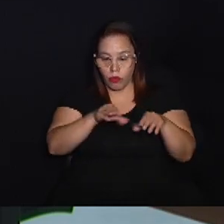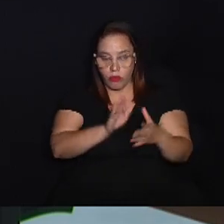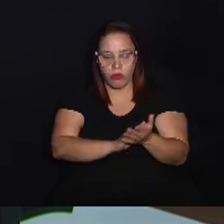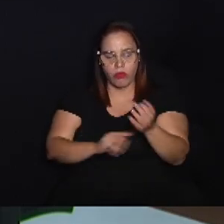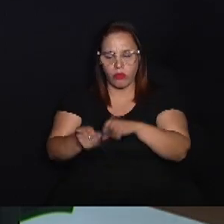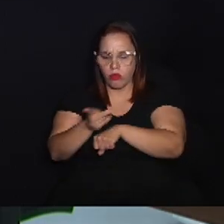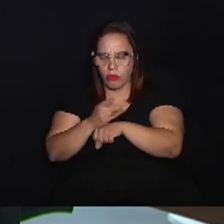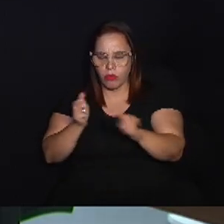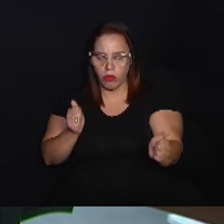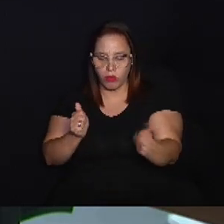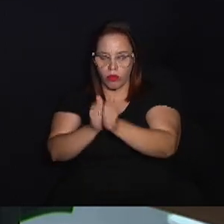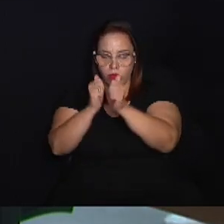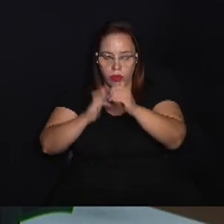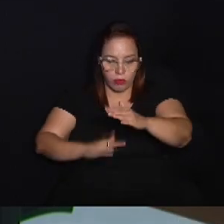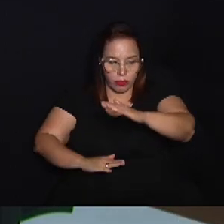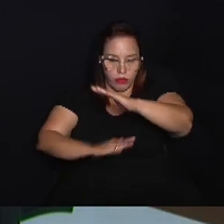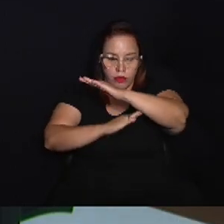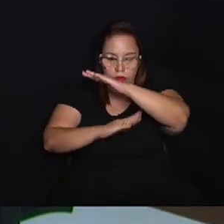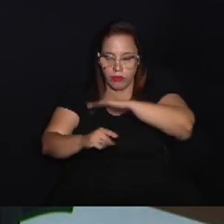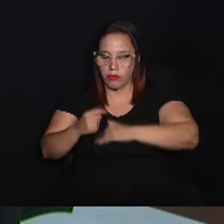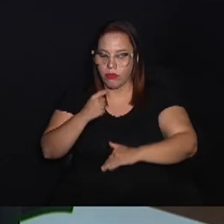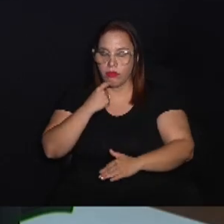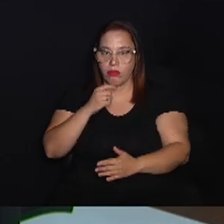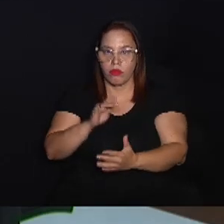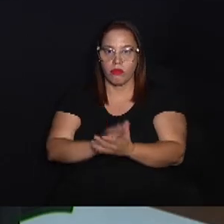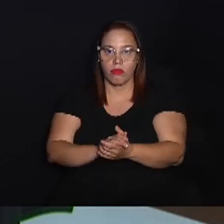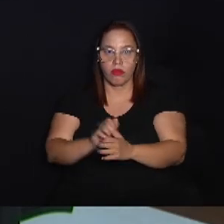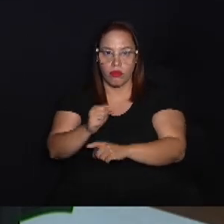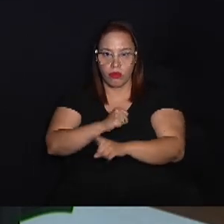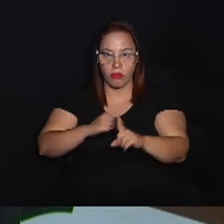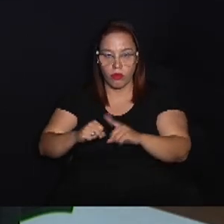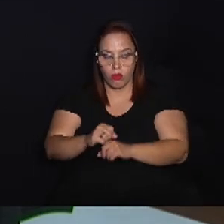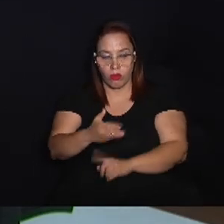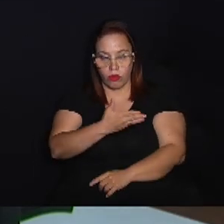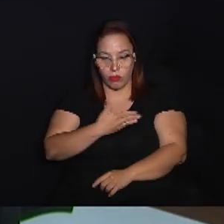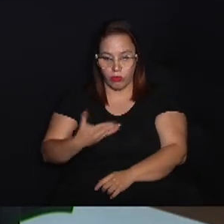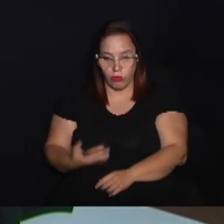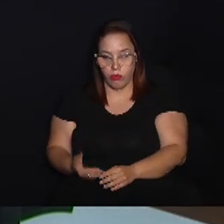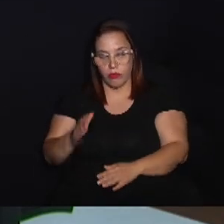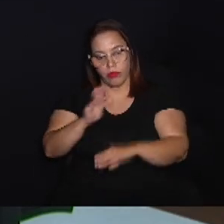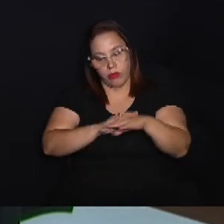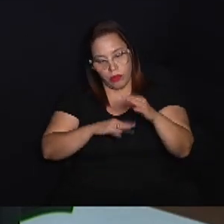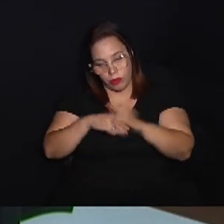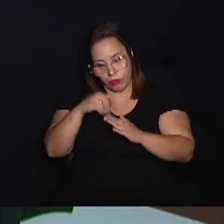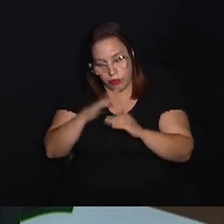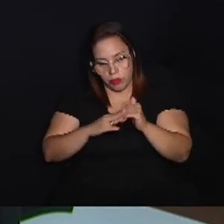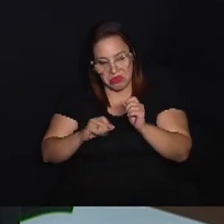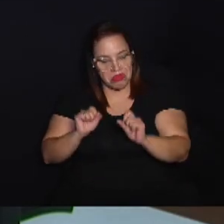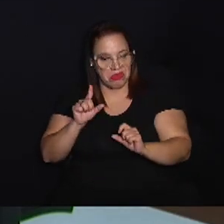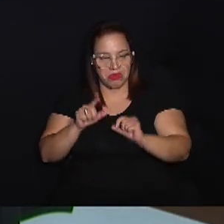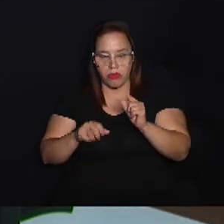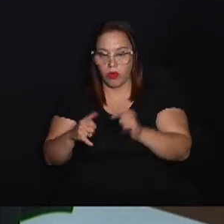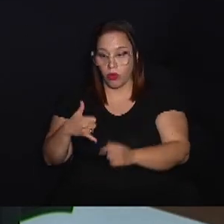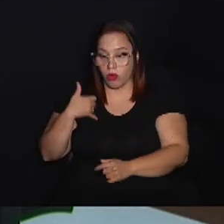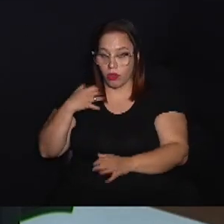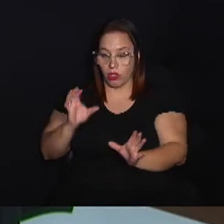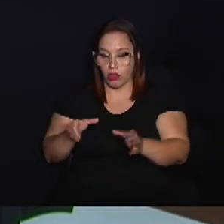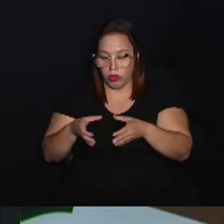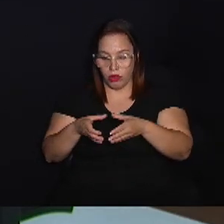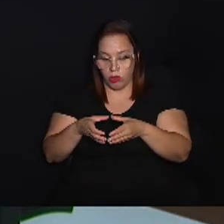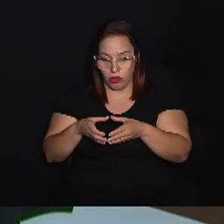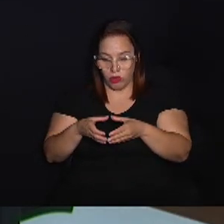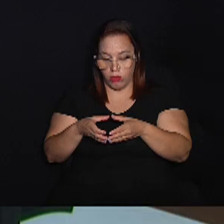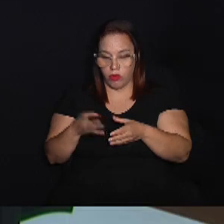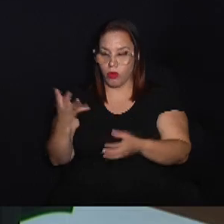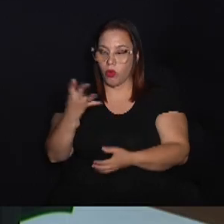busca aproximar a Câmara Municipal de Campinas da sociedade civil. As atividades variam de acordo com a idade do grupo, que varia